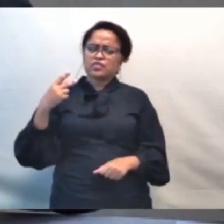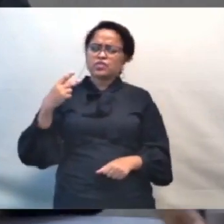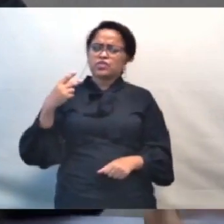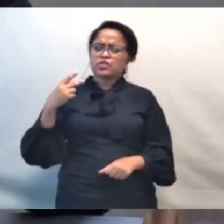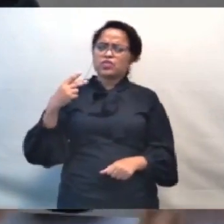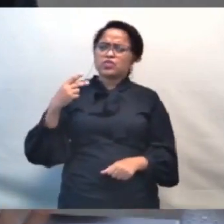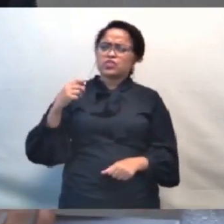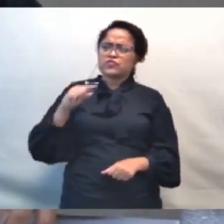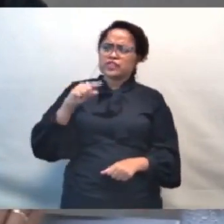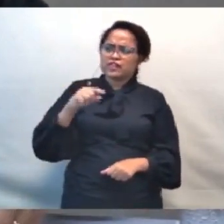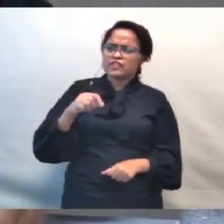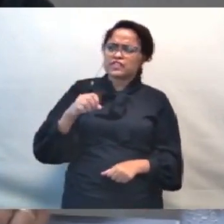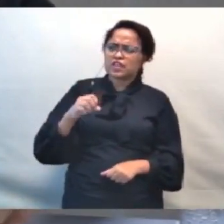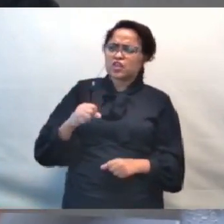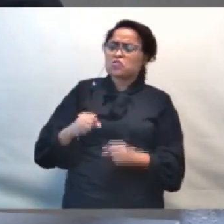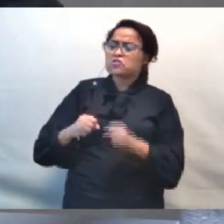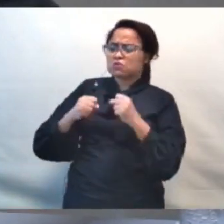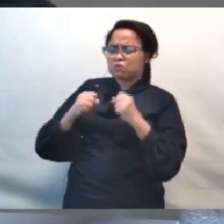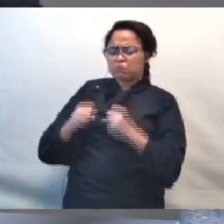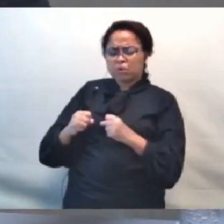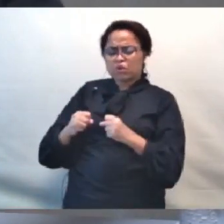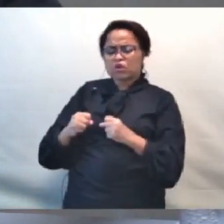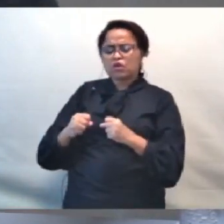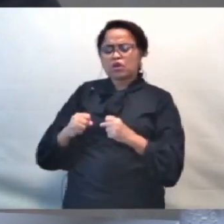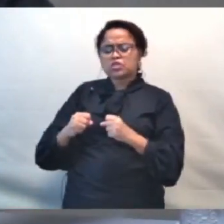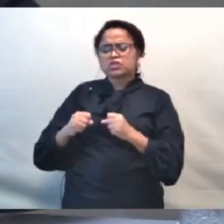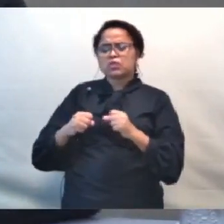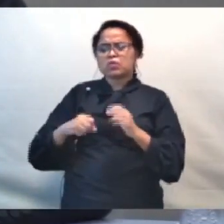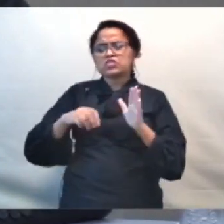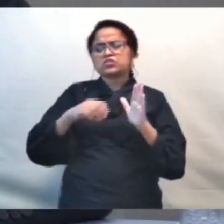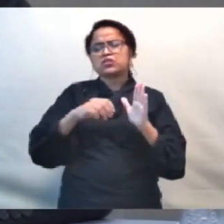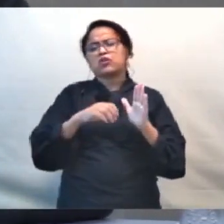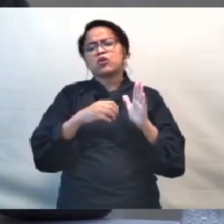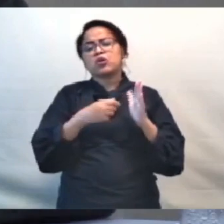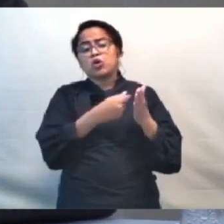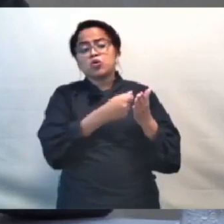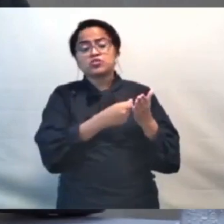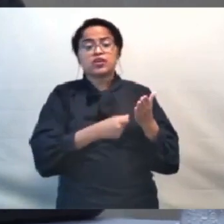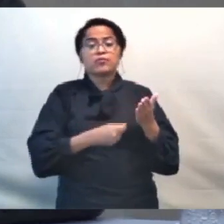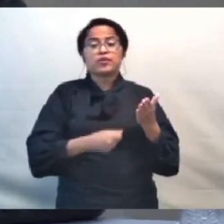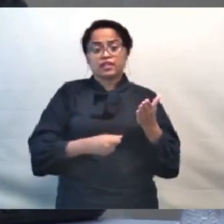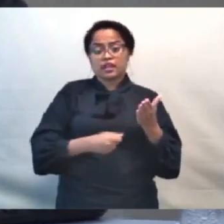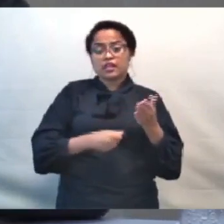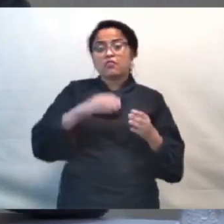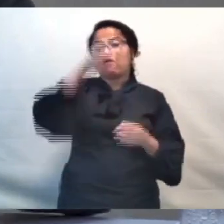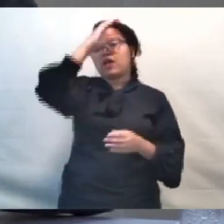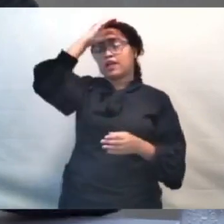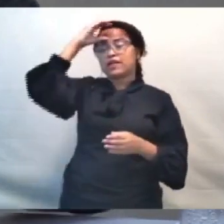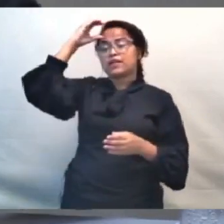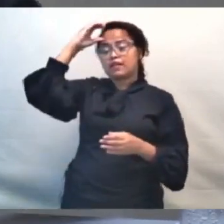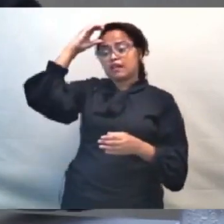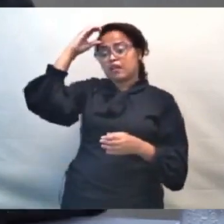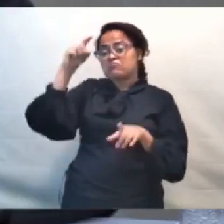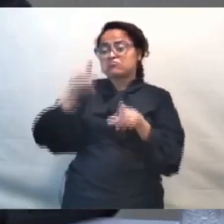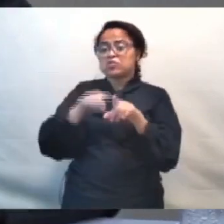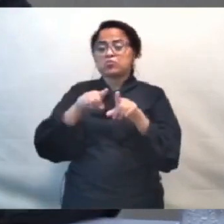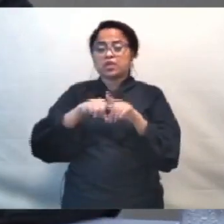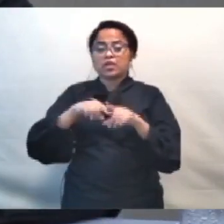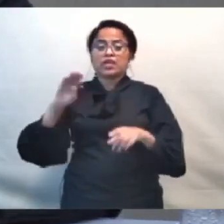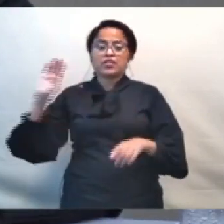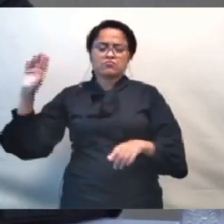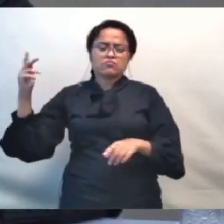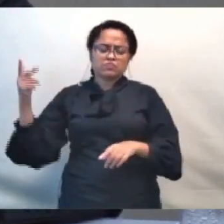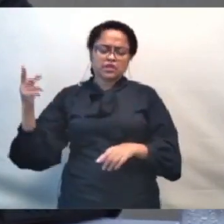na peça orçamentária que vocês submetem à Câmara, ao município. Lógico que passa por discussão, mas uma vez que